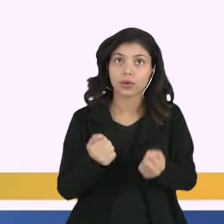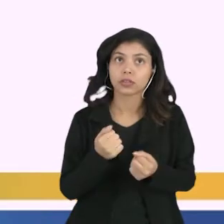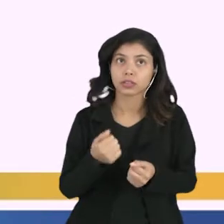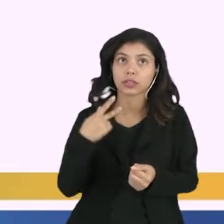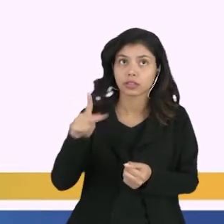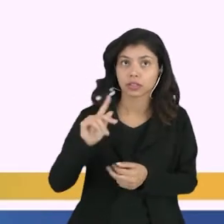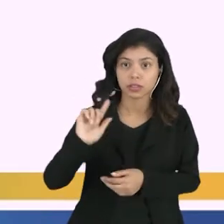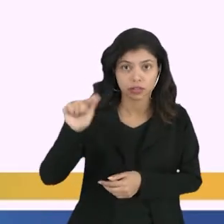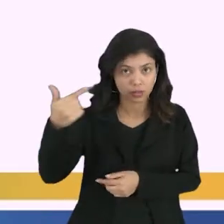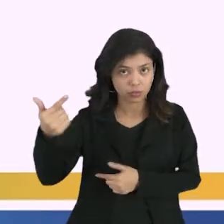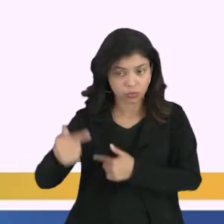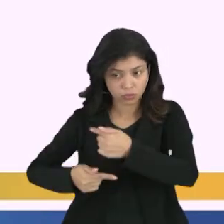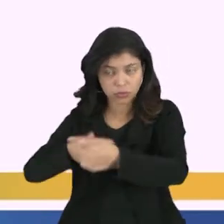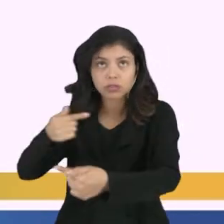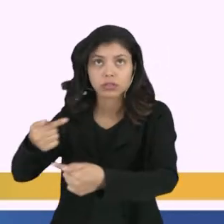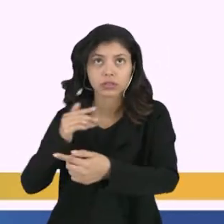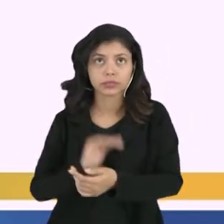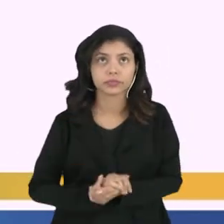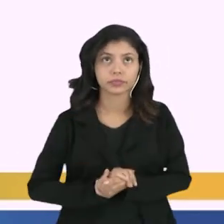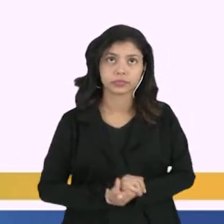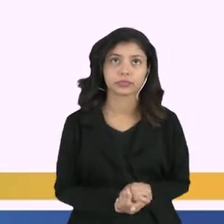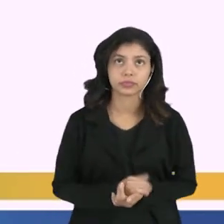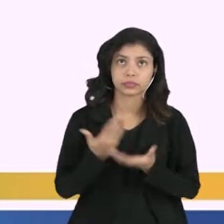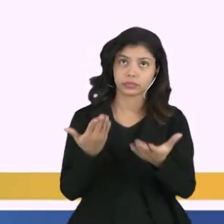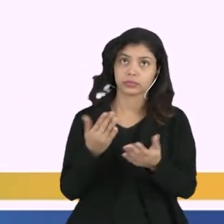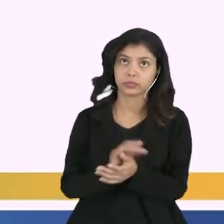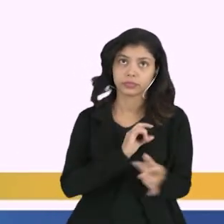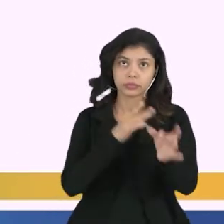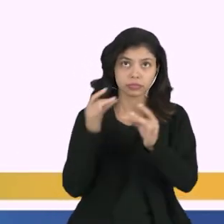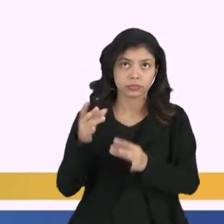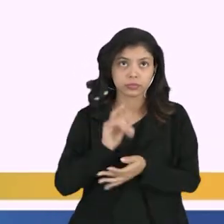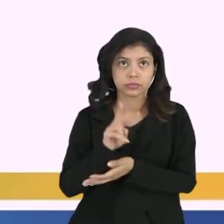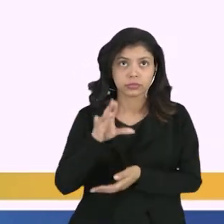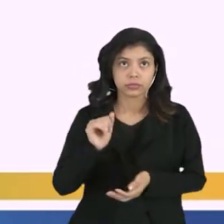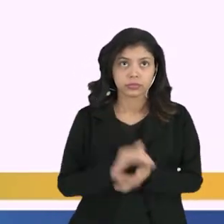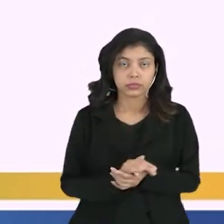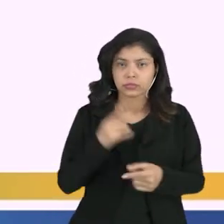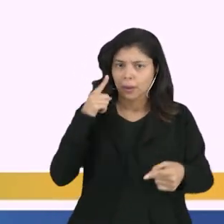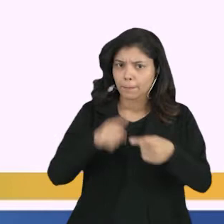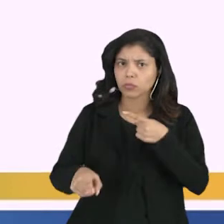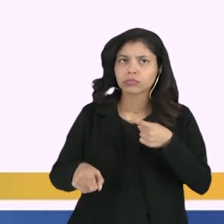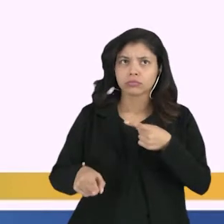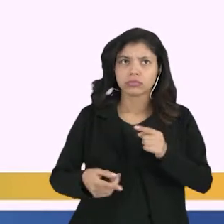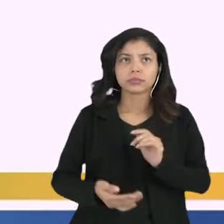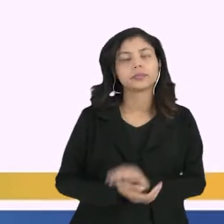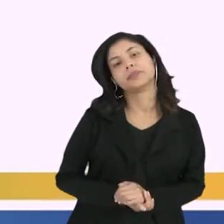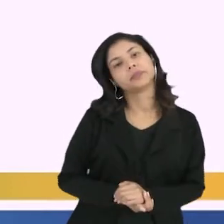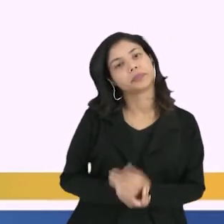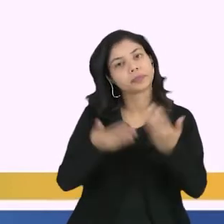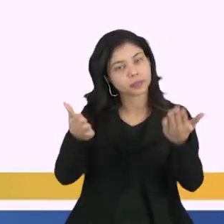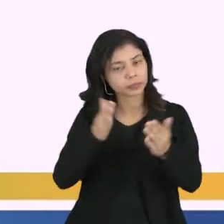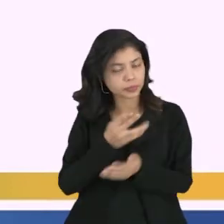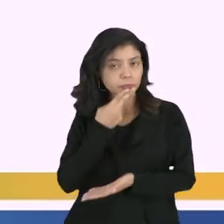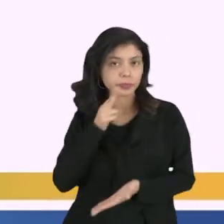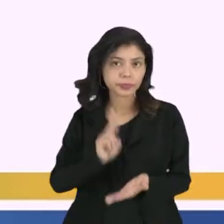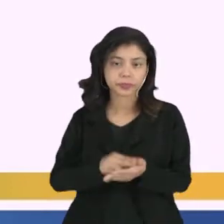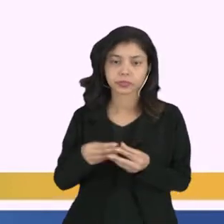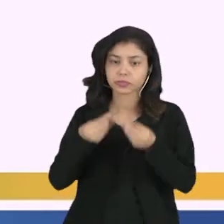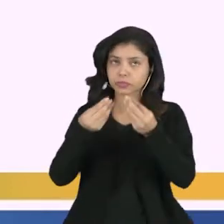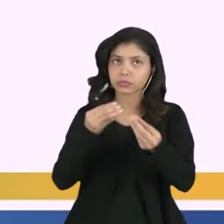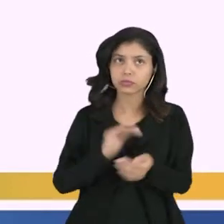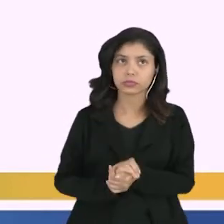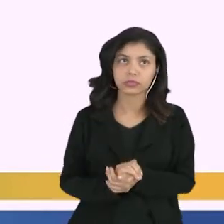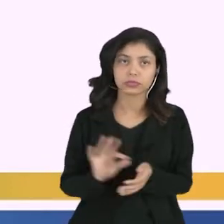seria transferida então para seus descendentes, sendo que a venda do lote era proibida, né? Então aí essa carta de doação, ela